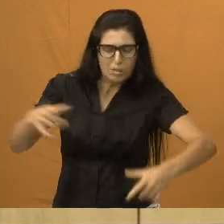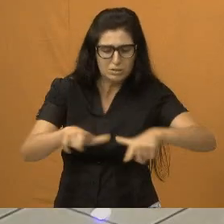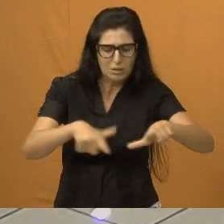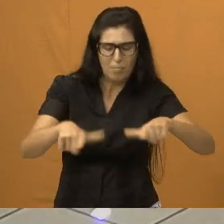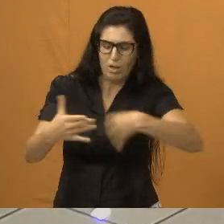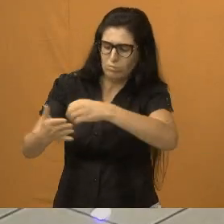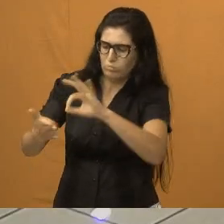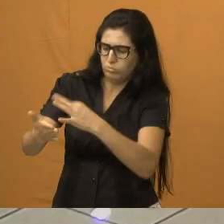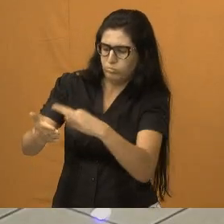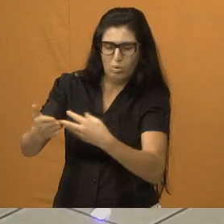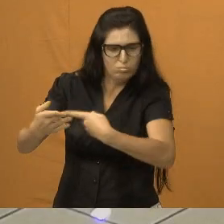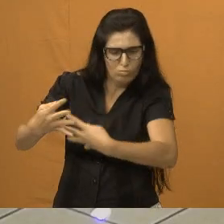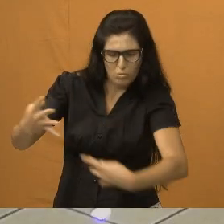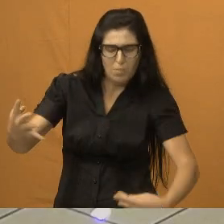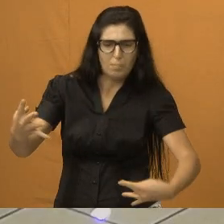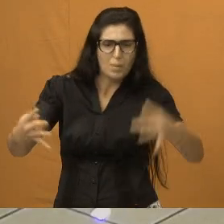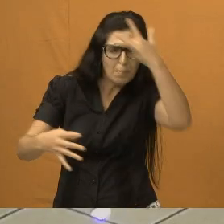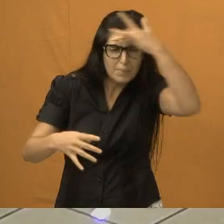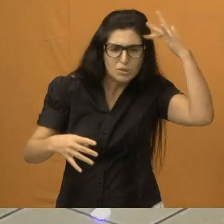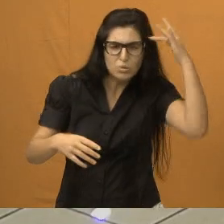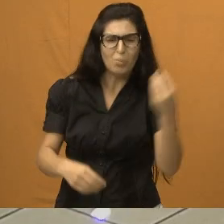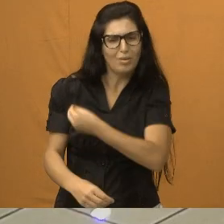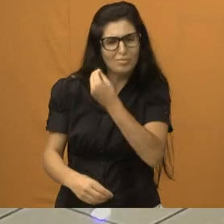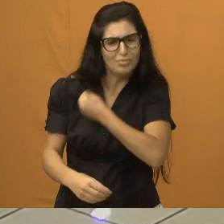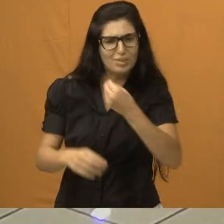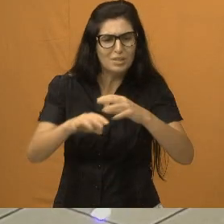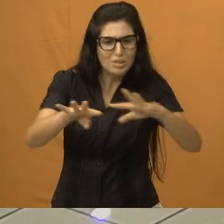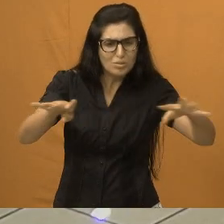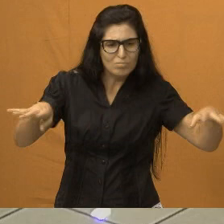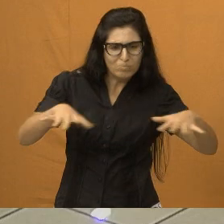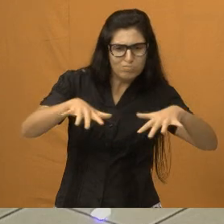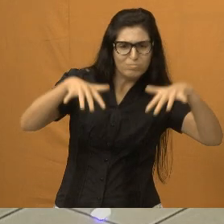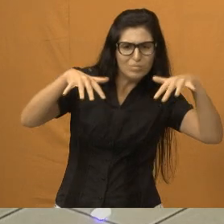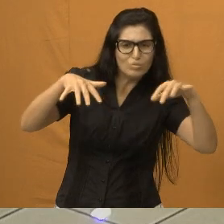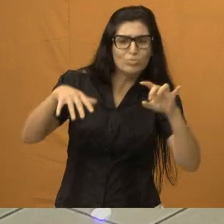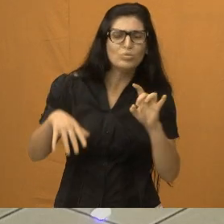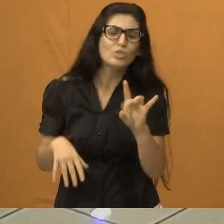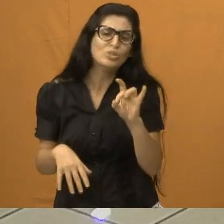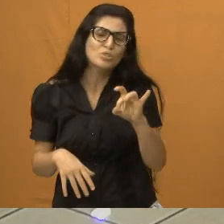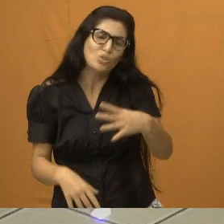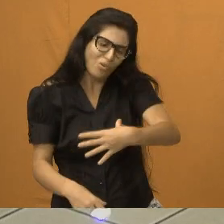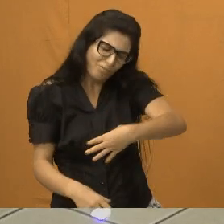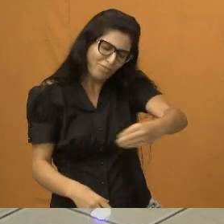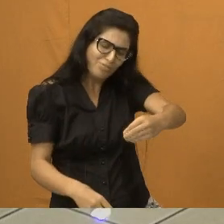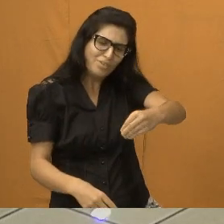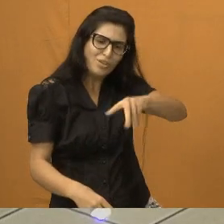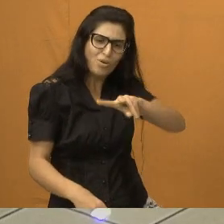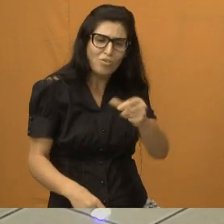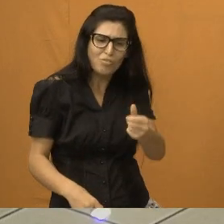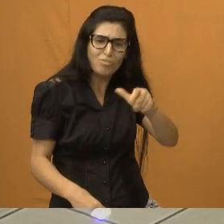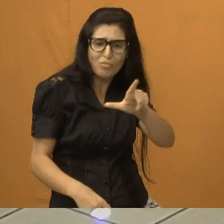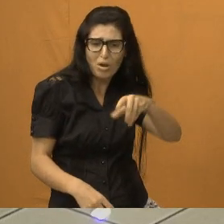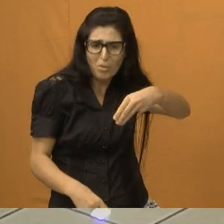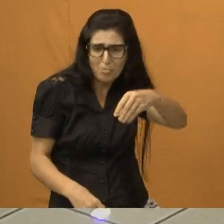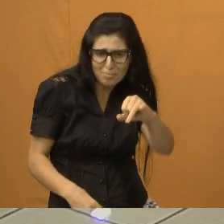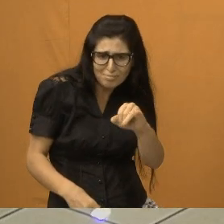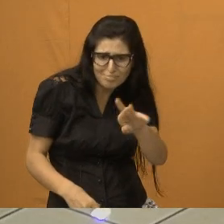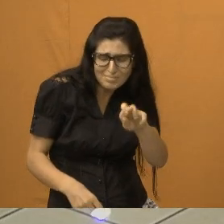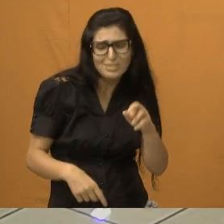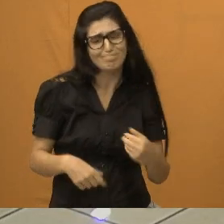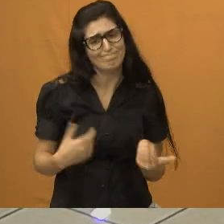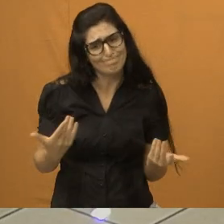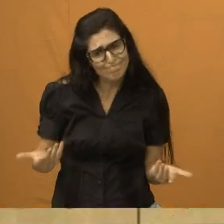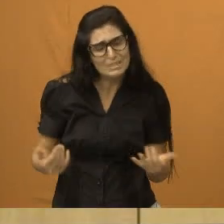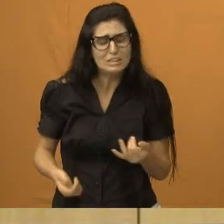aqui presente, nas galerias. Uma pena, né, Valmir? Só seu filho aqui. Poderiam ter mais munícipes aqui assistindo